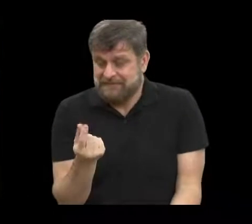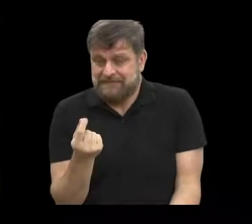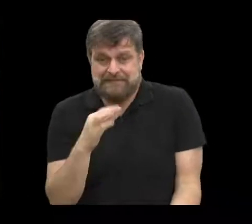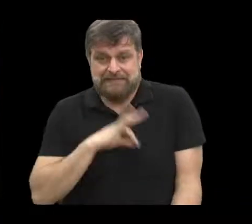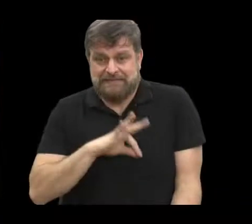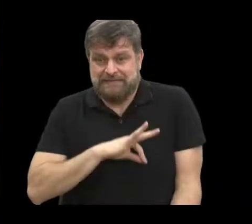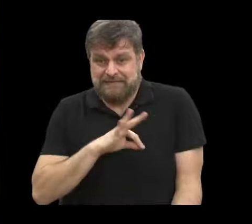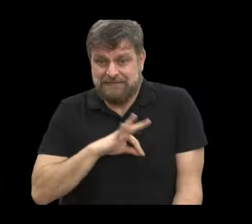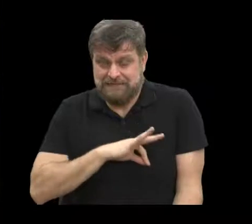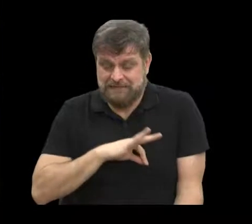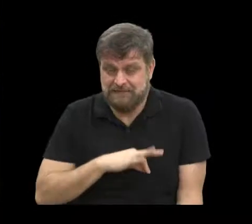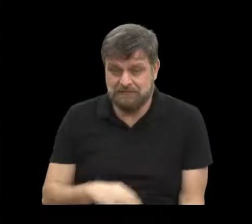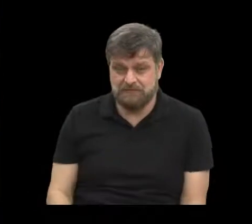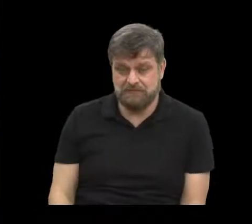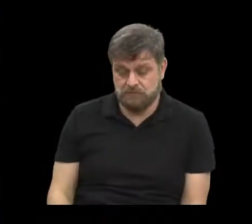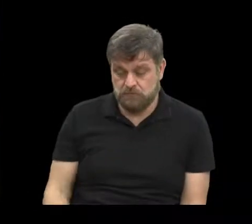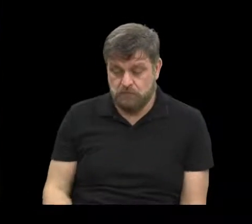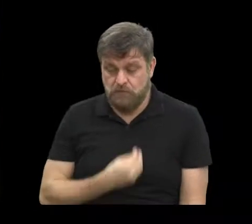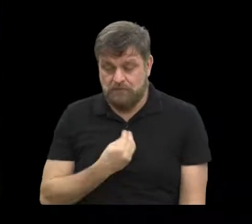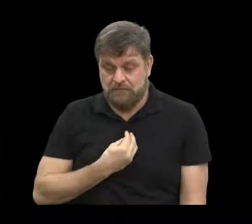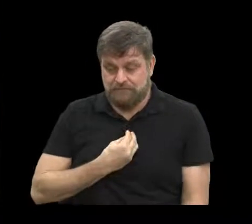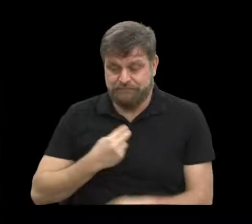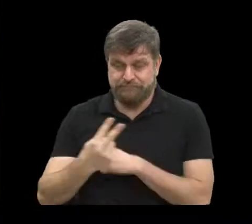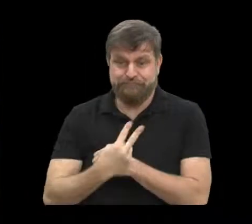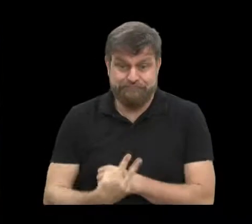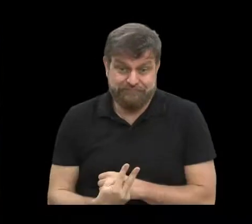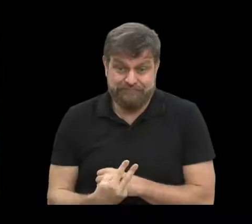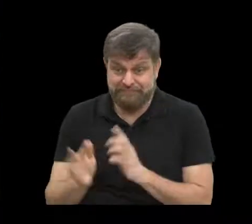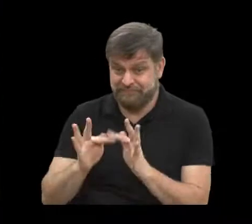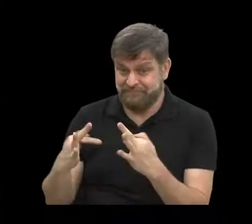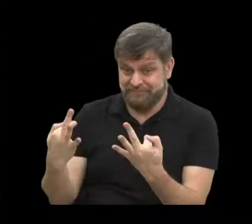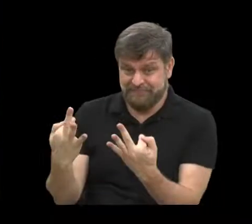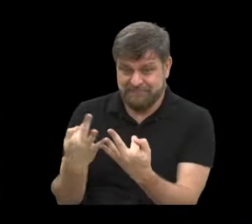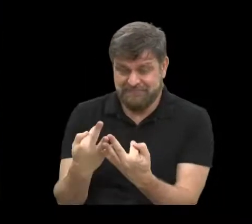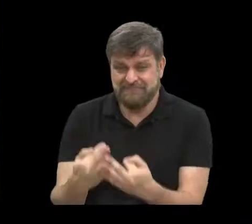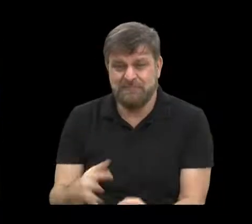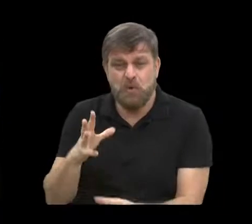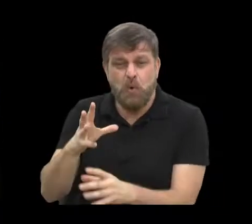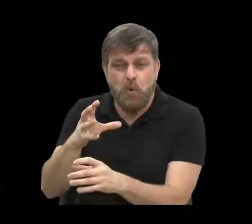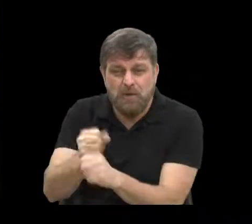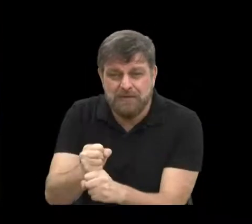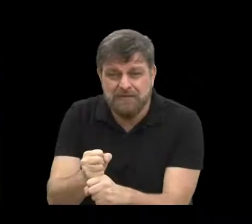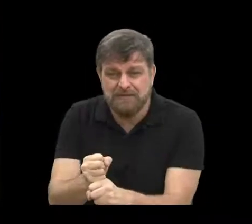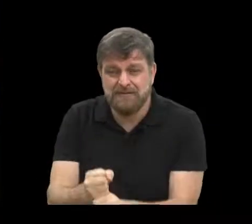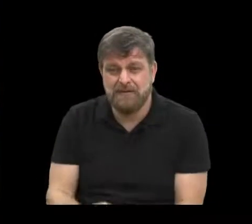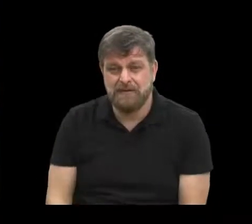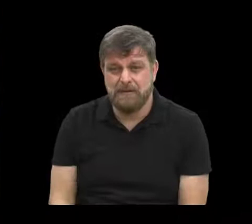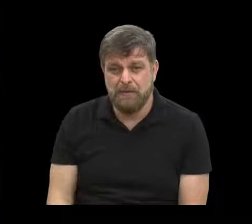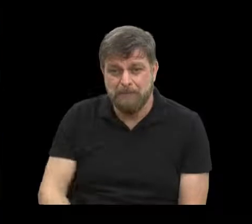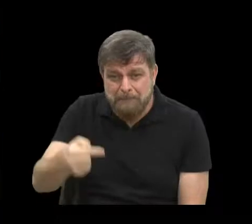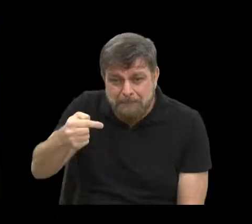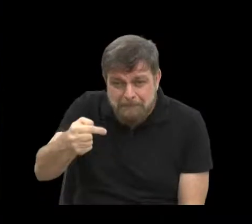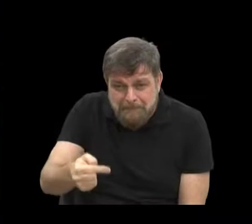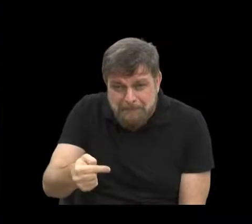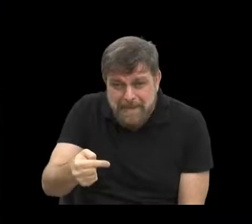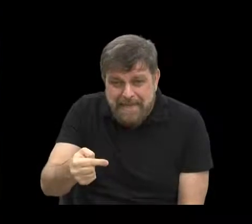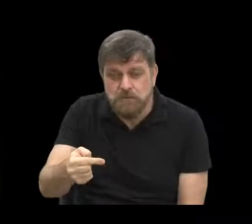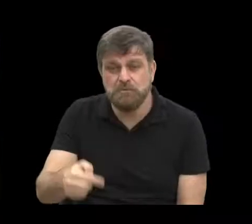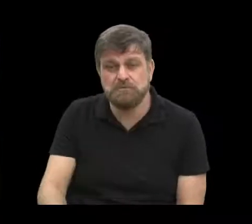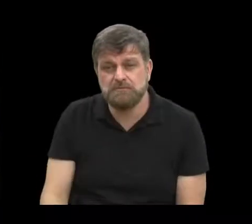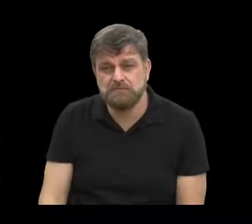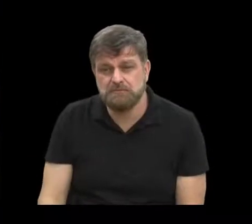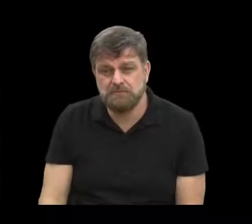própria manutenção, né? É a família cuja renda per capita seja menor, tem que ser